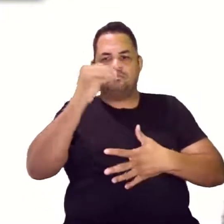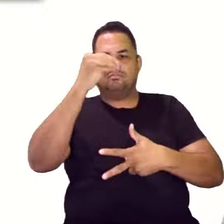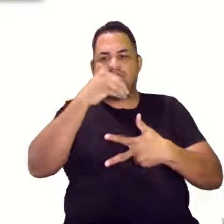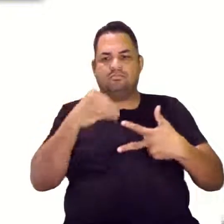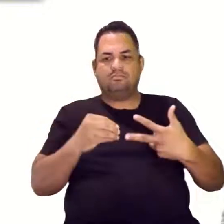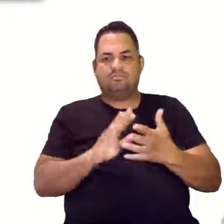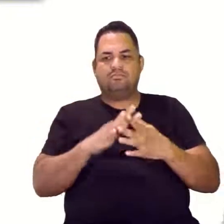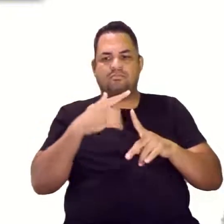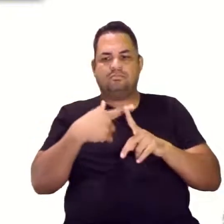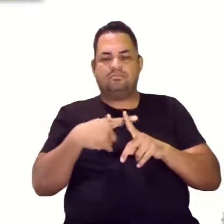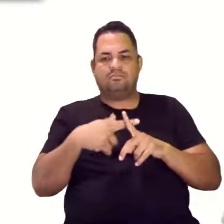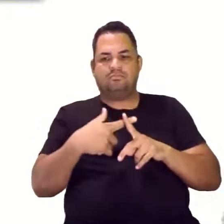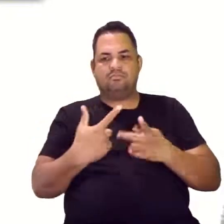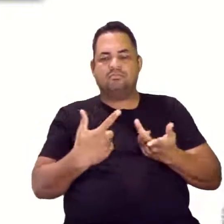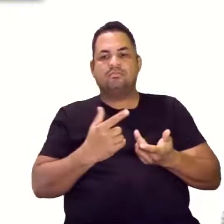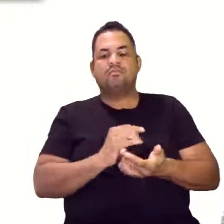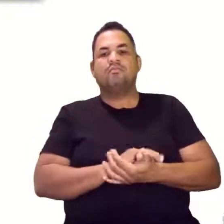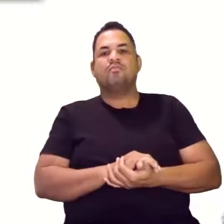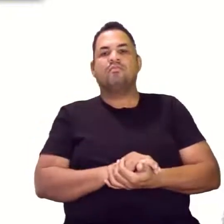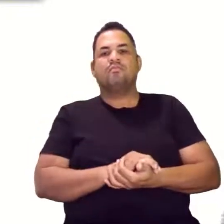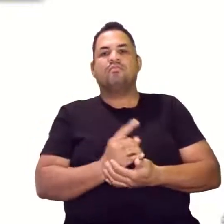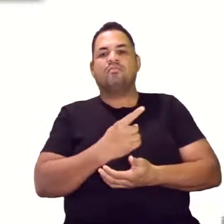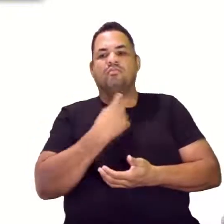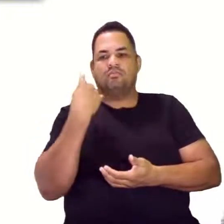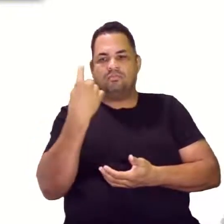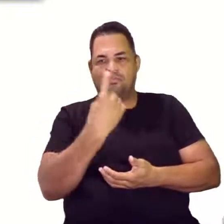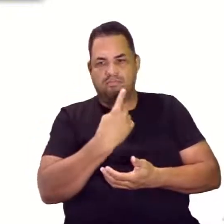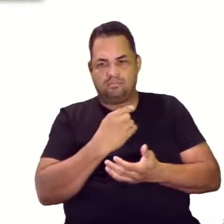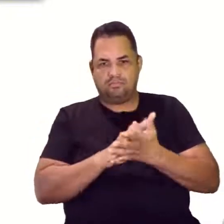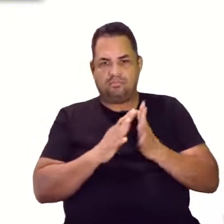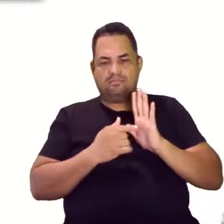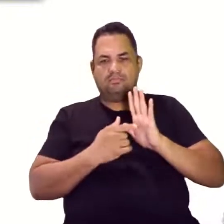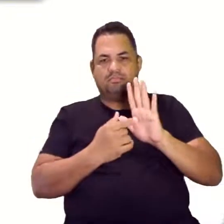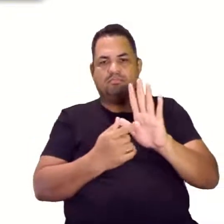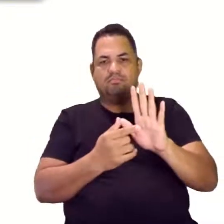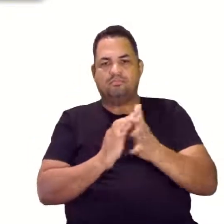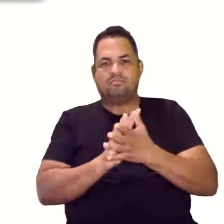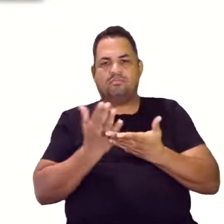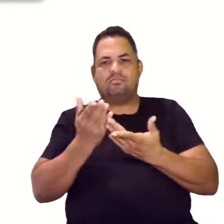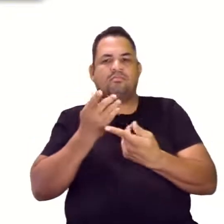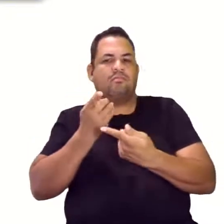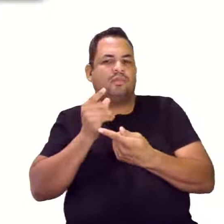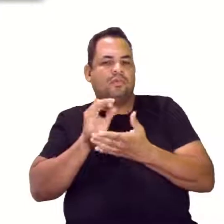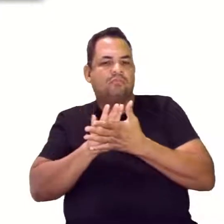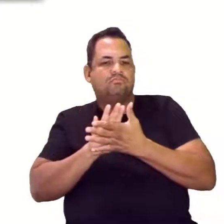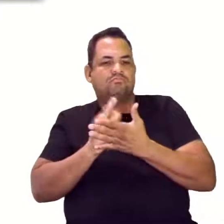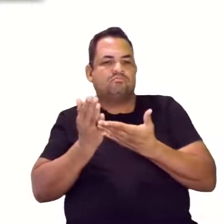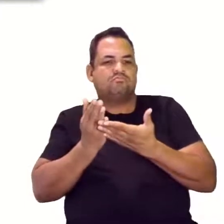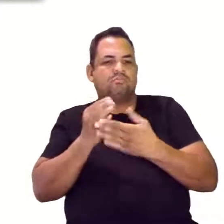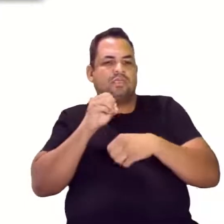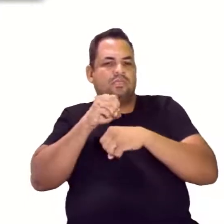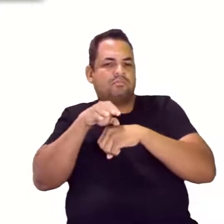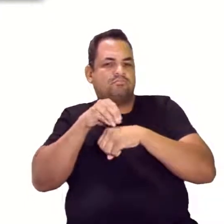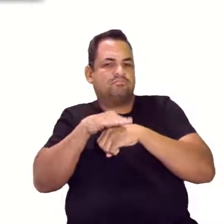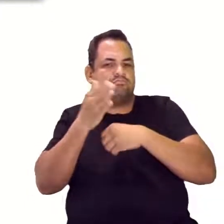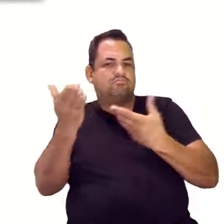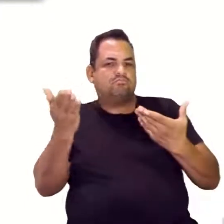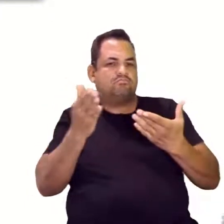do Enem. Por que matemáticos? Porque Nós vamos revelar os truques do Enem que